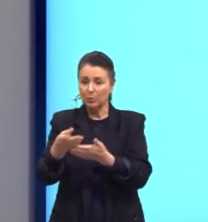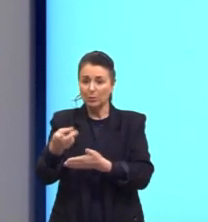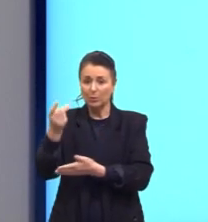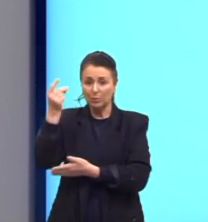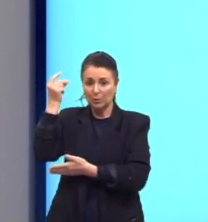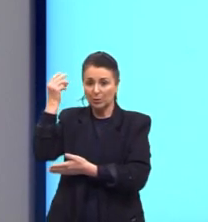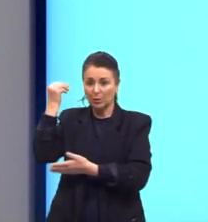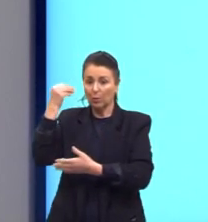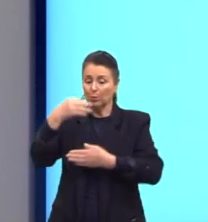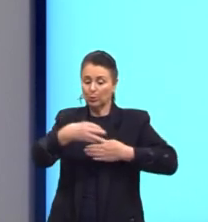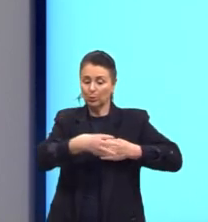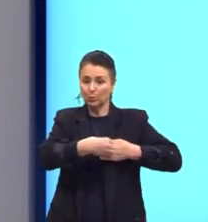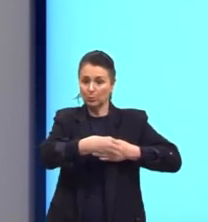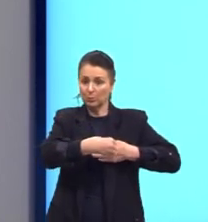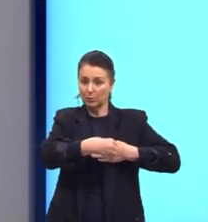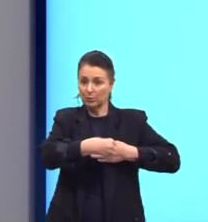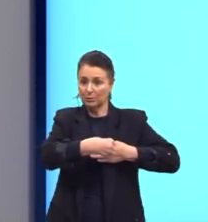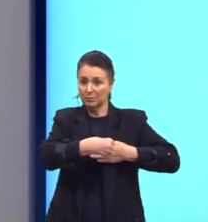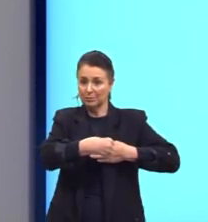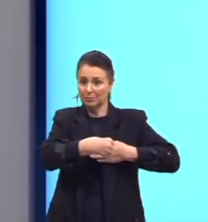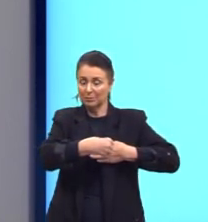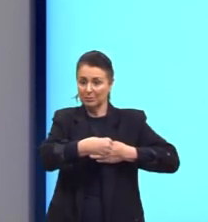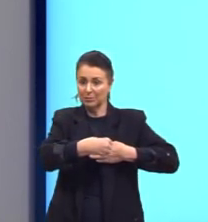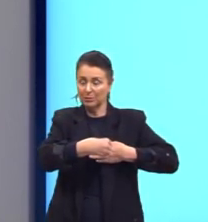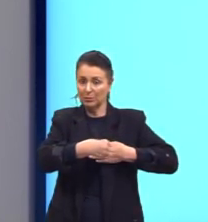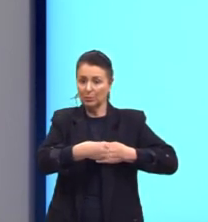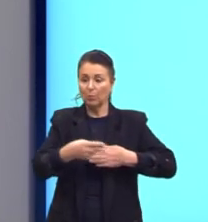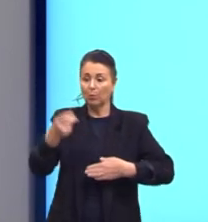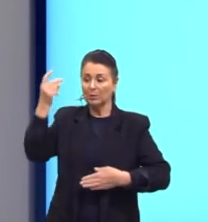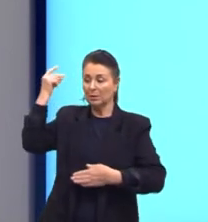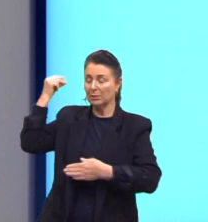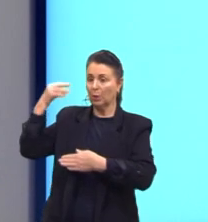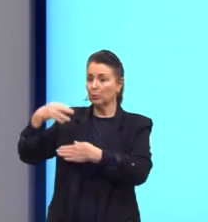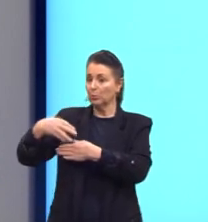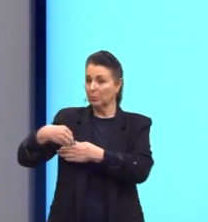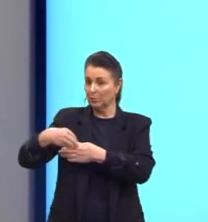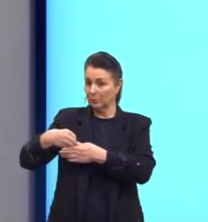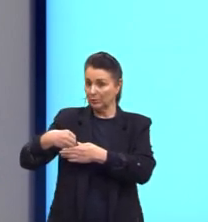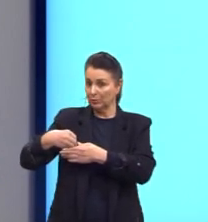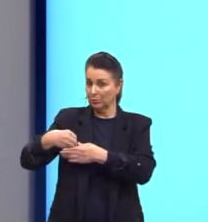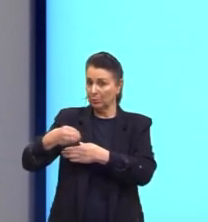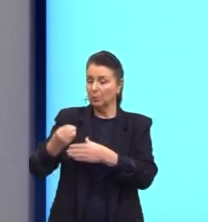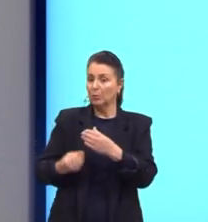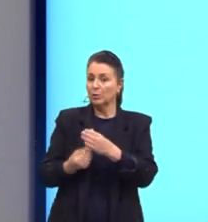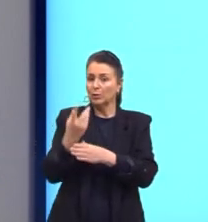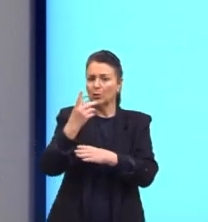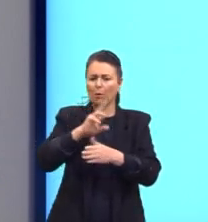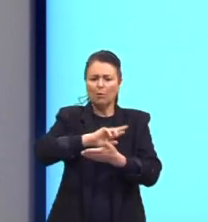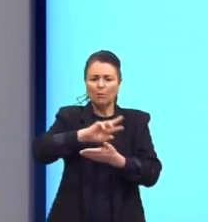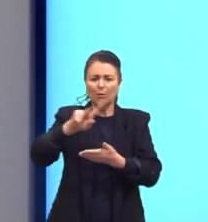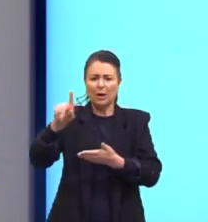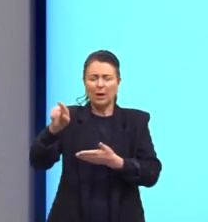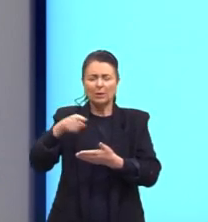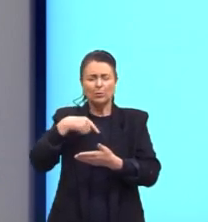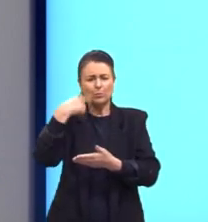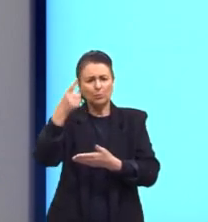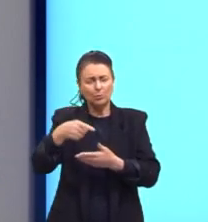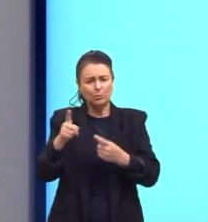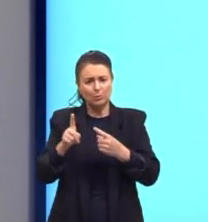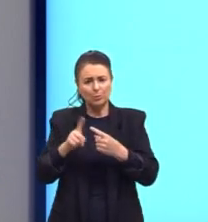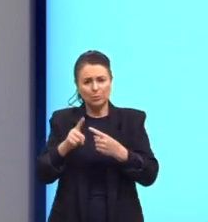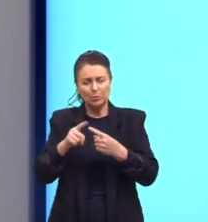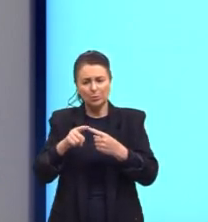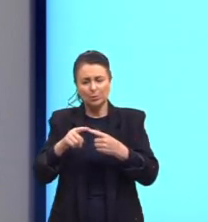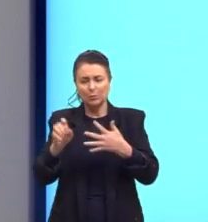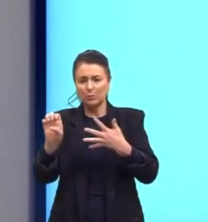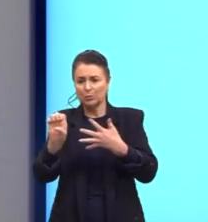ancestral dos mamíferos Esse é um ancestral dos mamíferos claro que originou várias outras espécies aqui em estudo